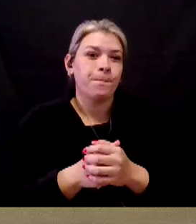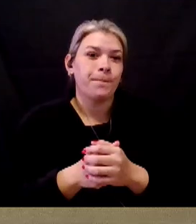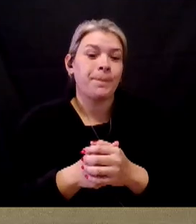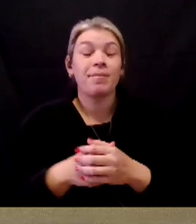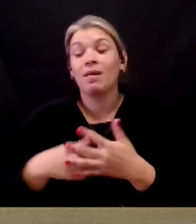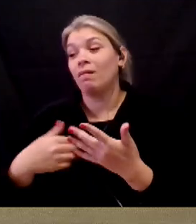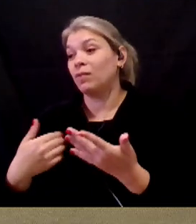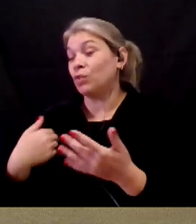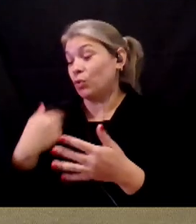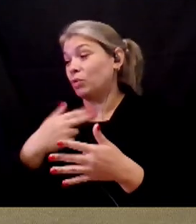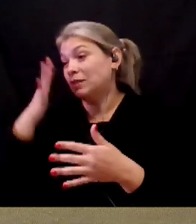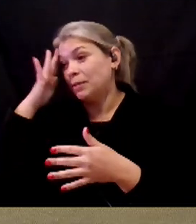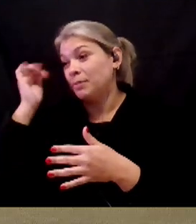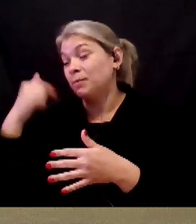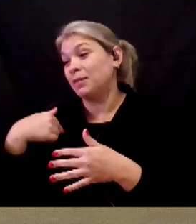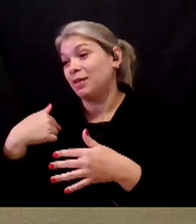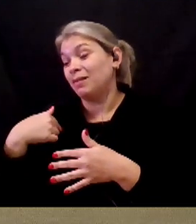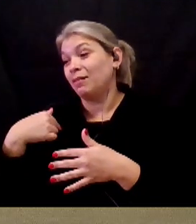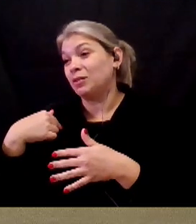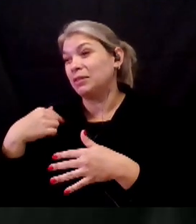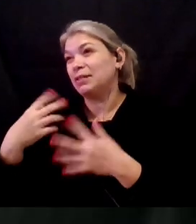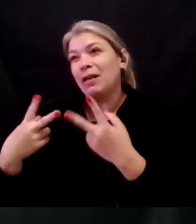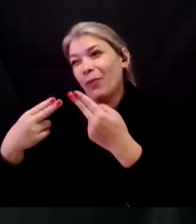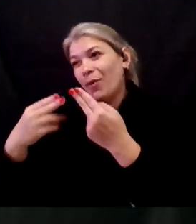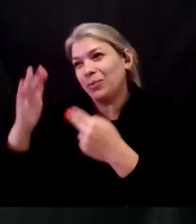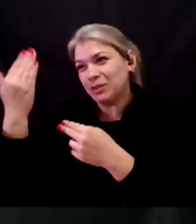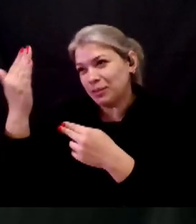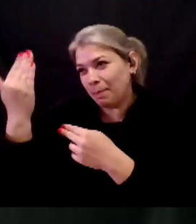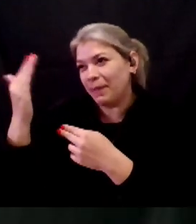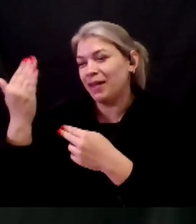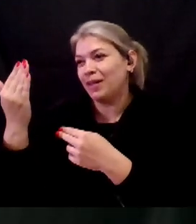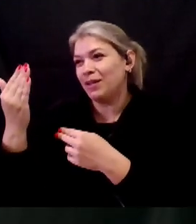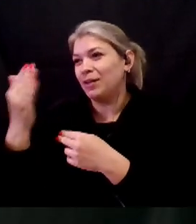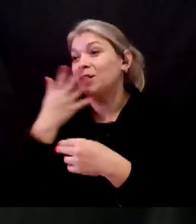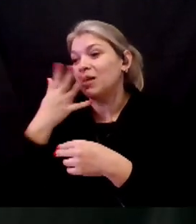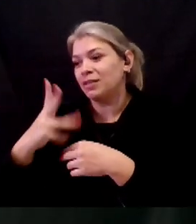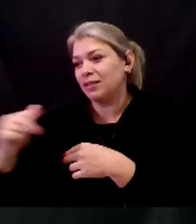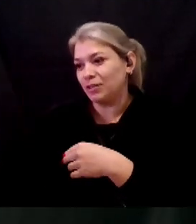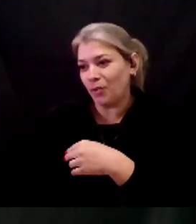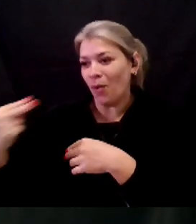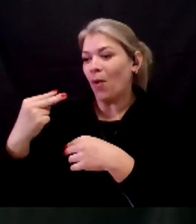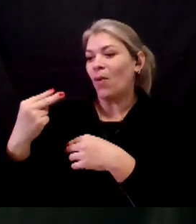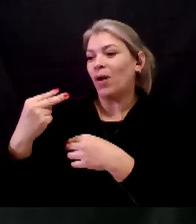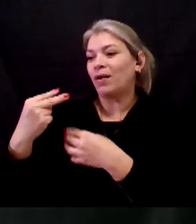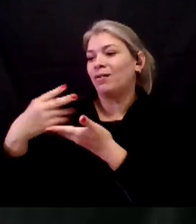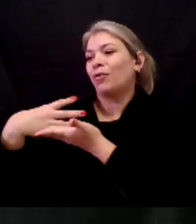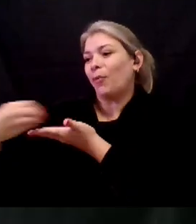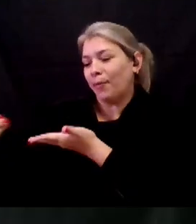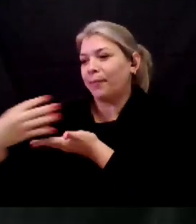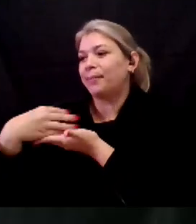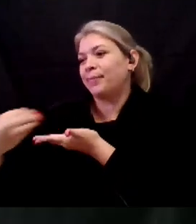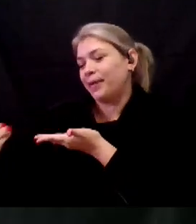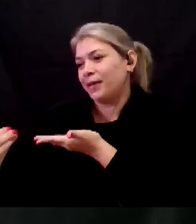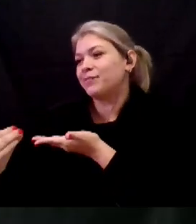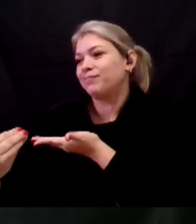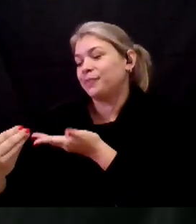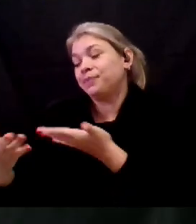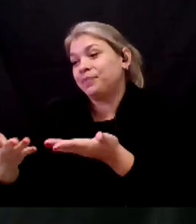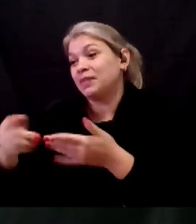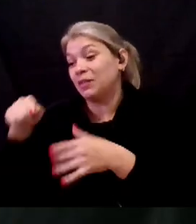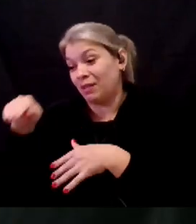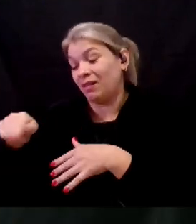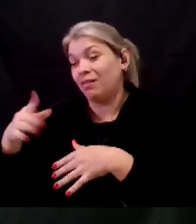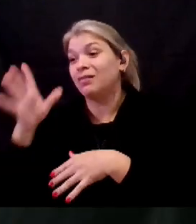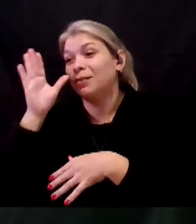nossas crianças. Então, elas vão ver e elas vão despertar a curiosidade, porque a infância ela sempre foi marcada